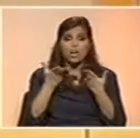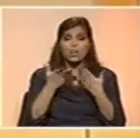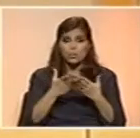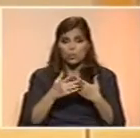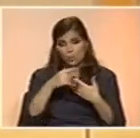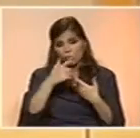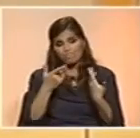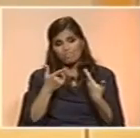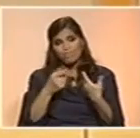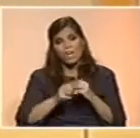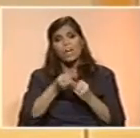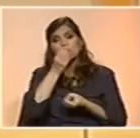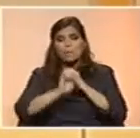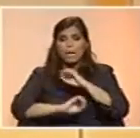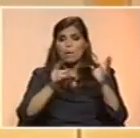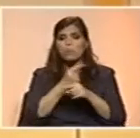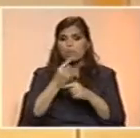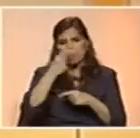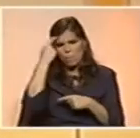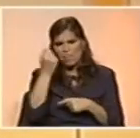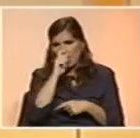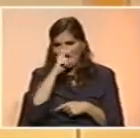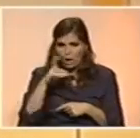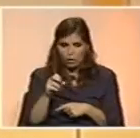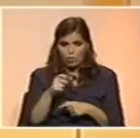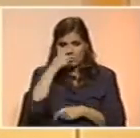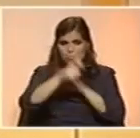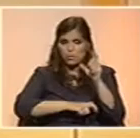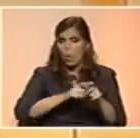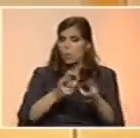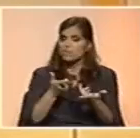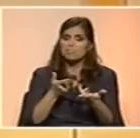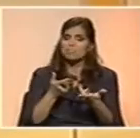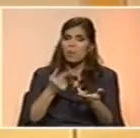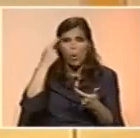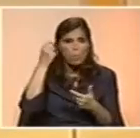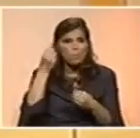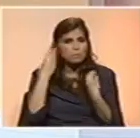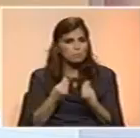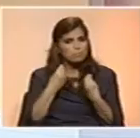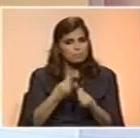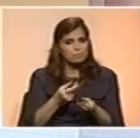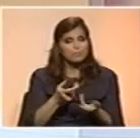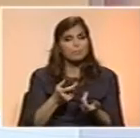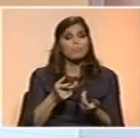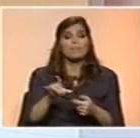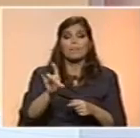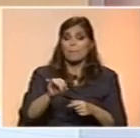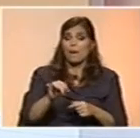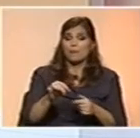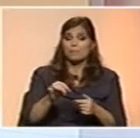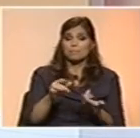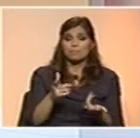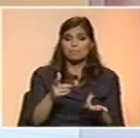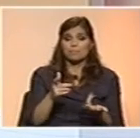preconceitos relativamente a esta temática, porque eu acho que a população em geral não está suficientemente esclarecida sobre a matéria. Será só uma questão de preconceito? Será também o facto de